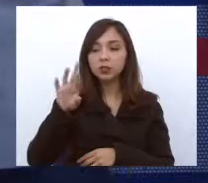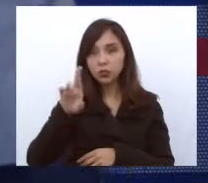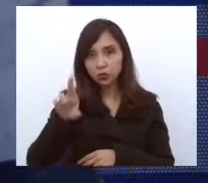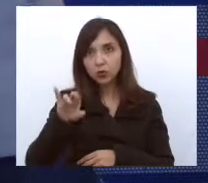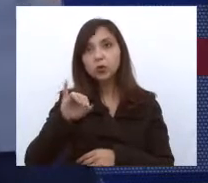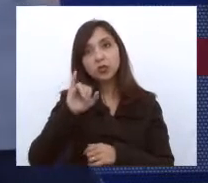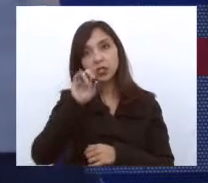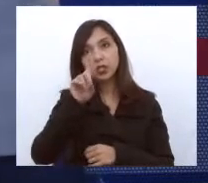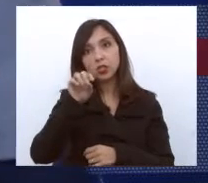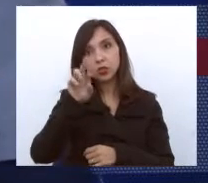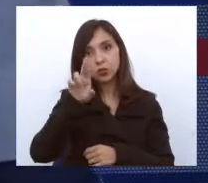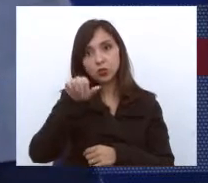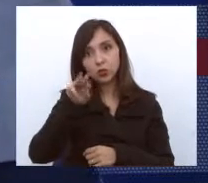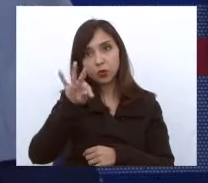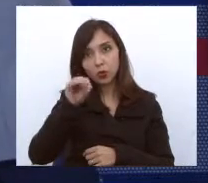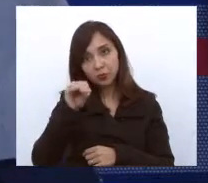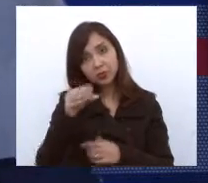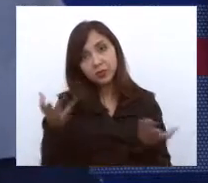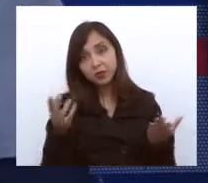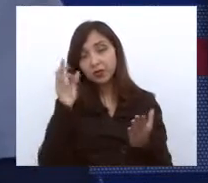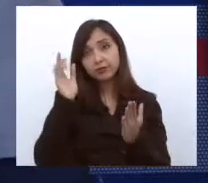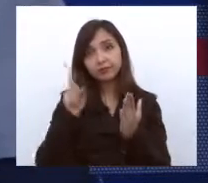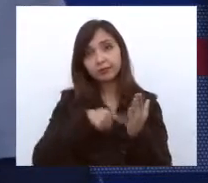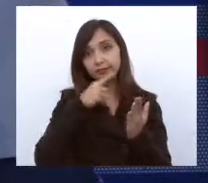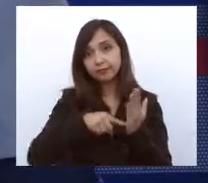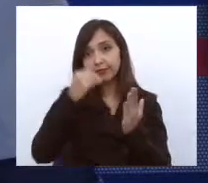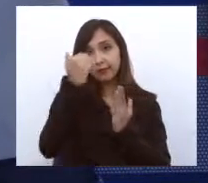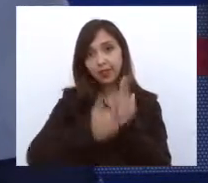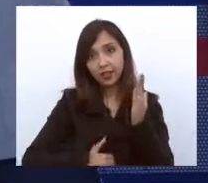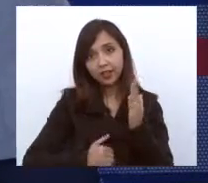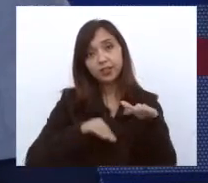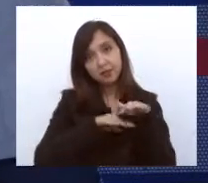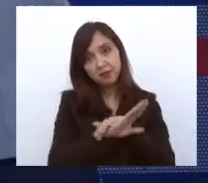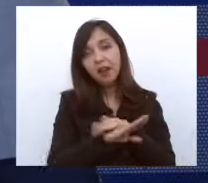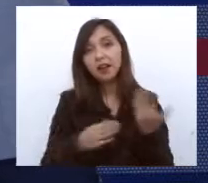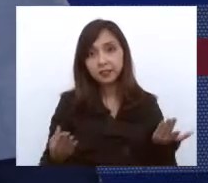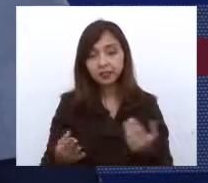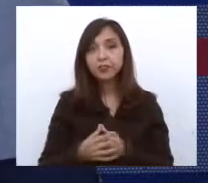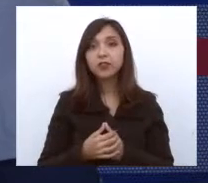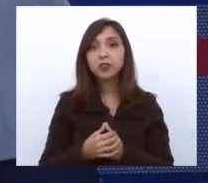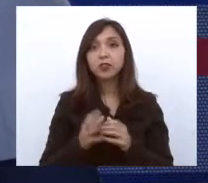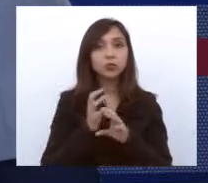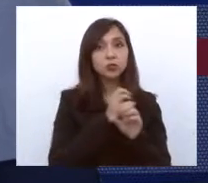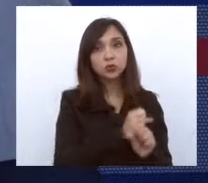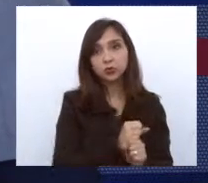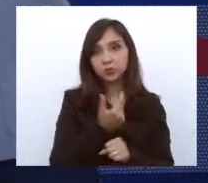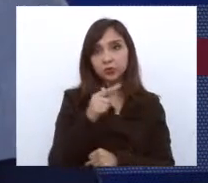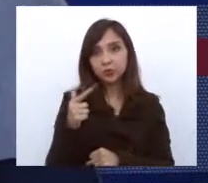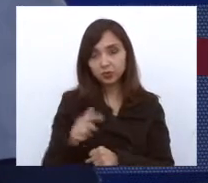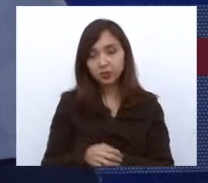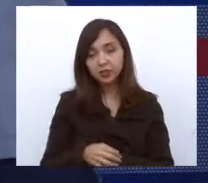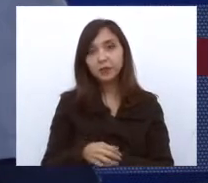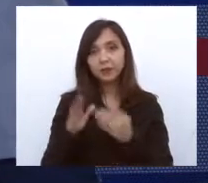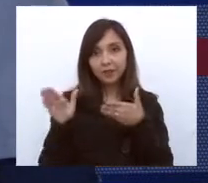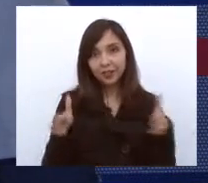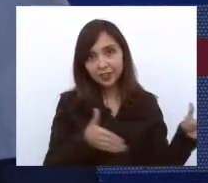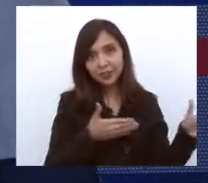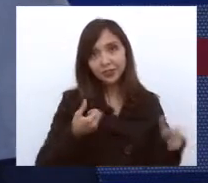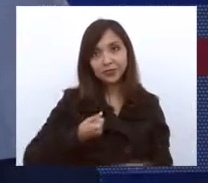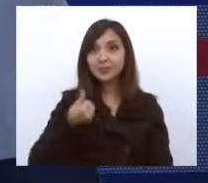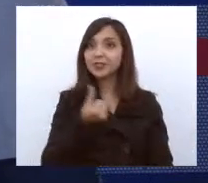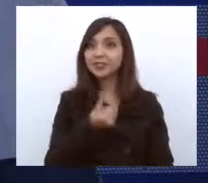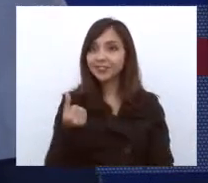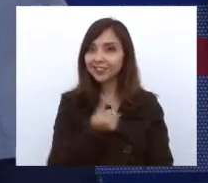sobre os hidrômetros individuais, acabou sendo rejeitado porque não houve o número suficiente para a aprovação. Essa, portanto, foi a sessão ordinária de